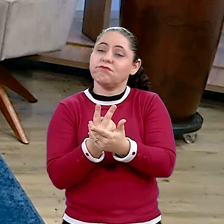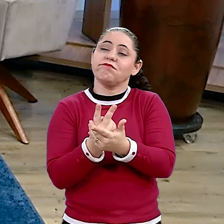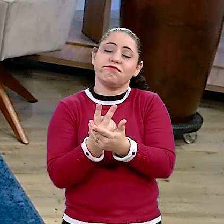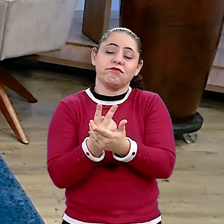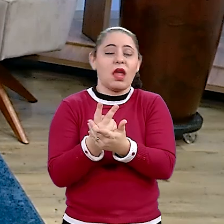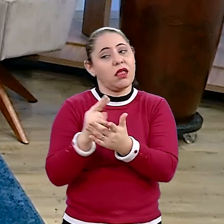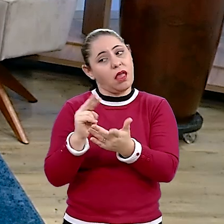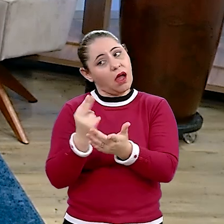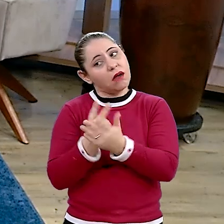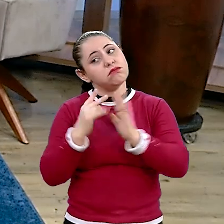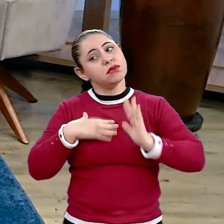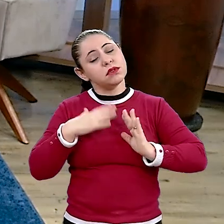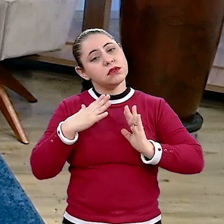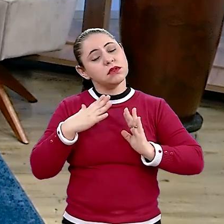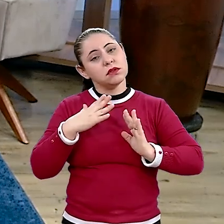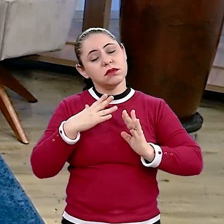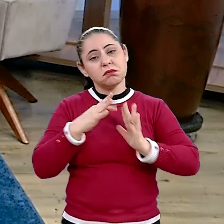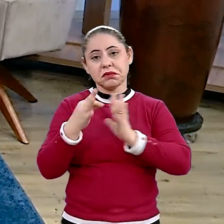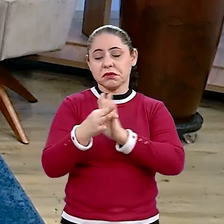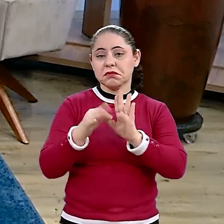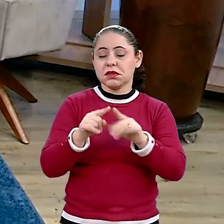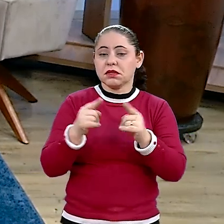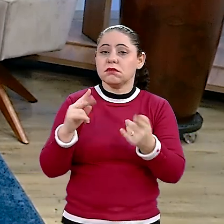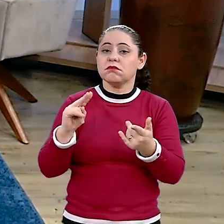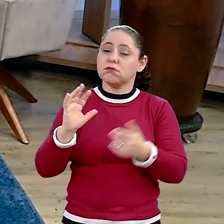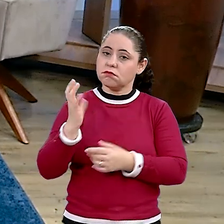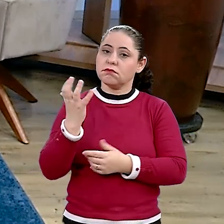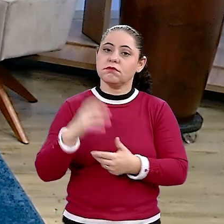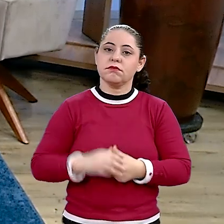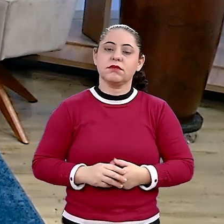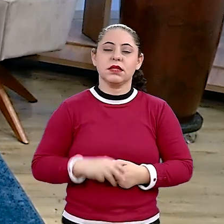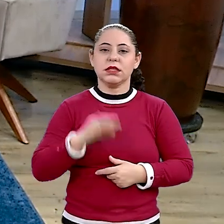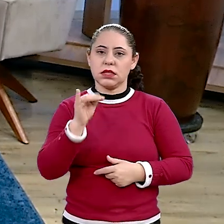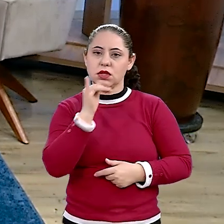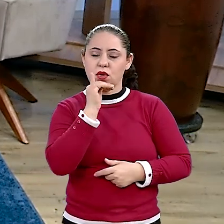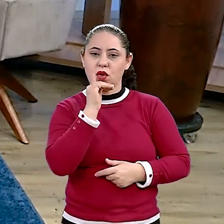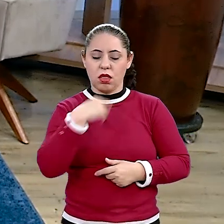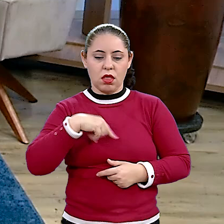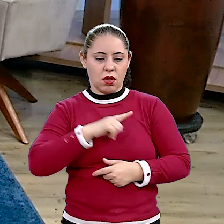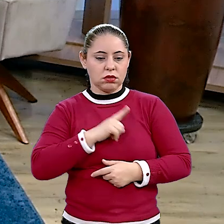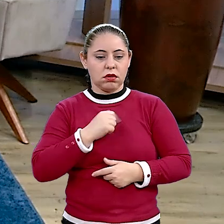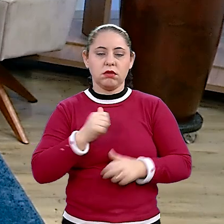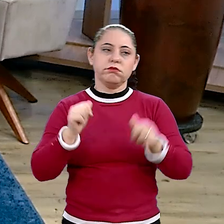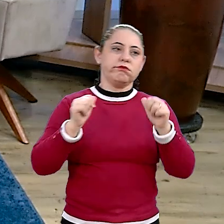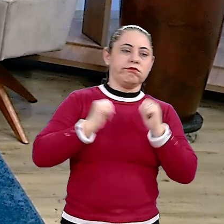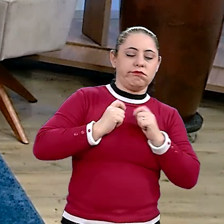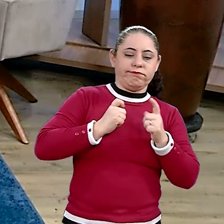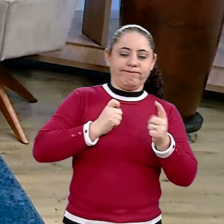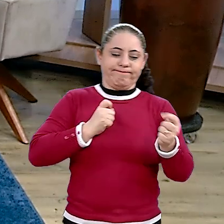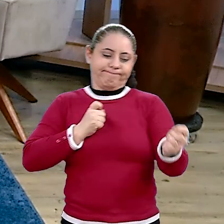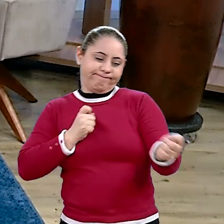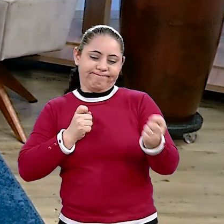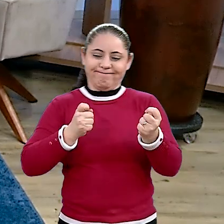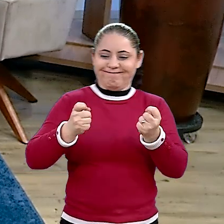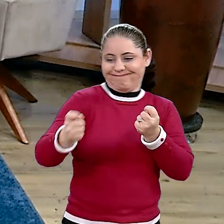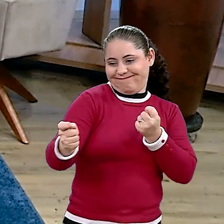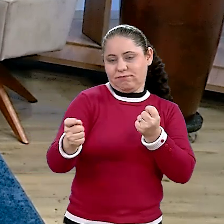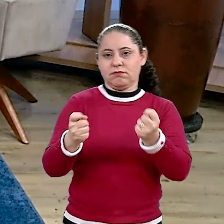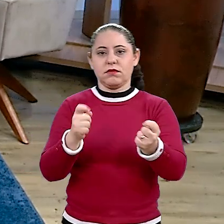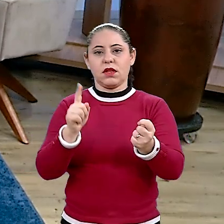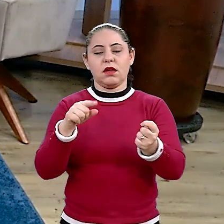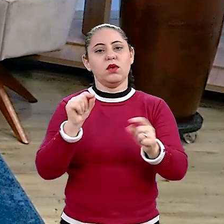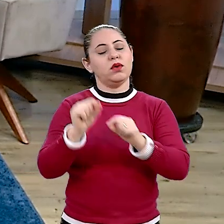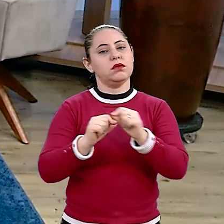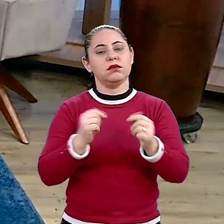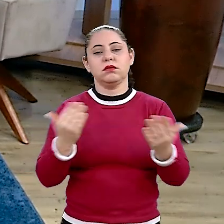errado. Então, assim, ao invés de a gente ficar nessa situação, nesse status quo e um jogo de empurra, porque na realidade é o seguinte,